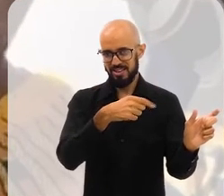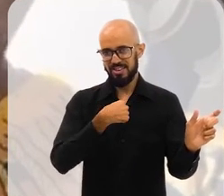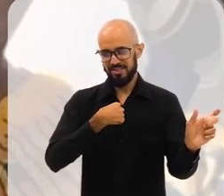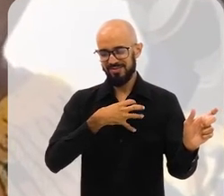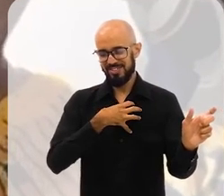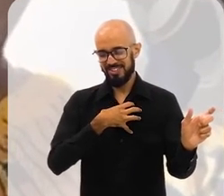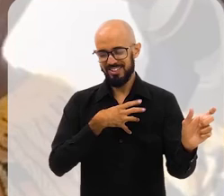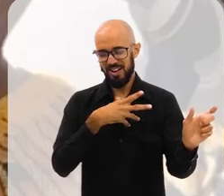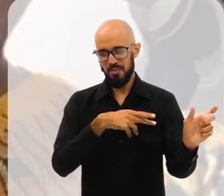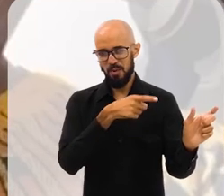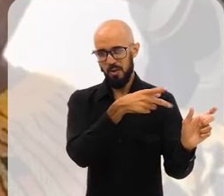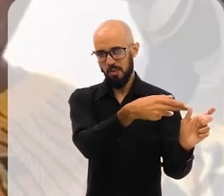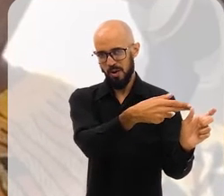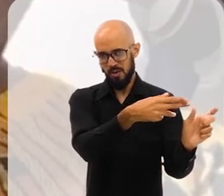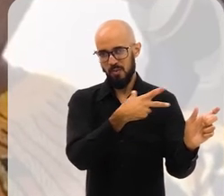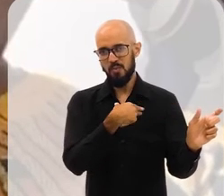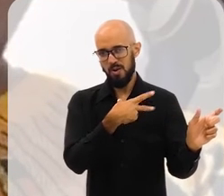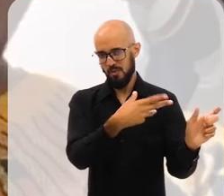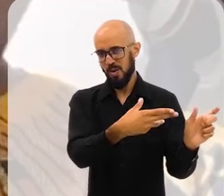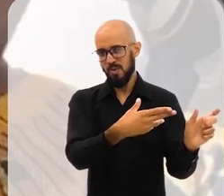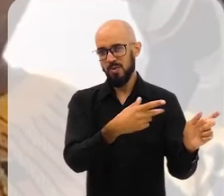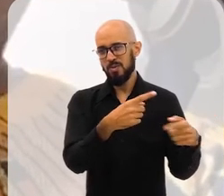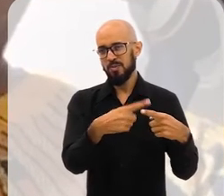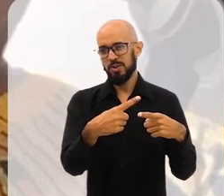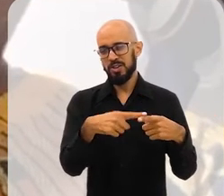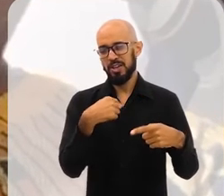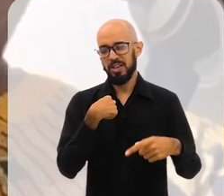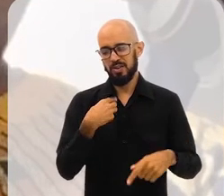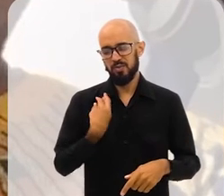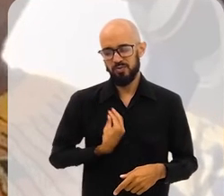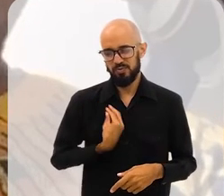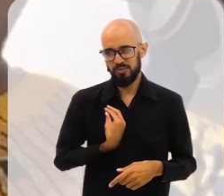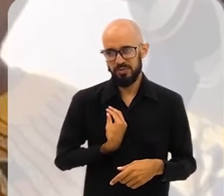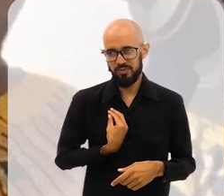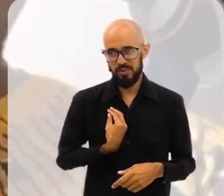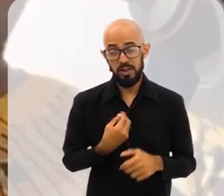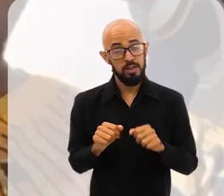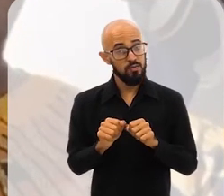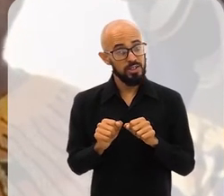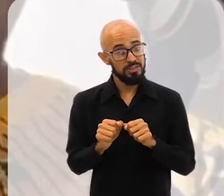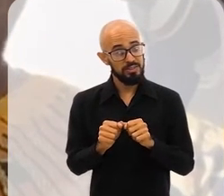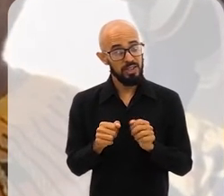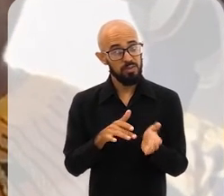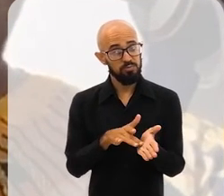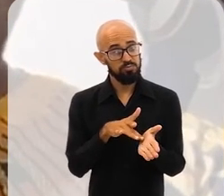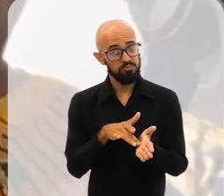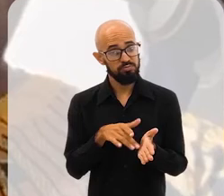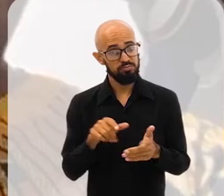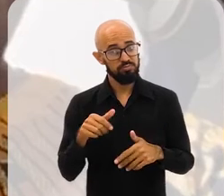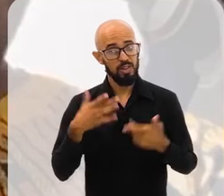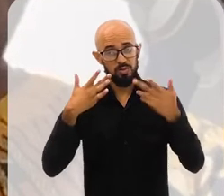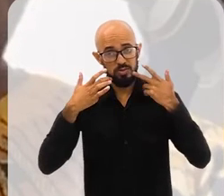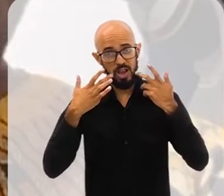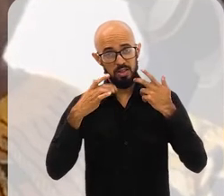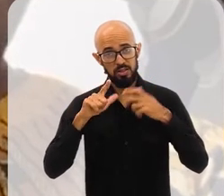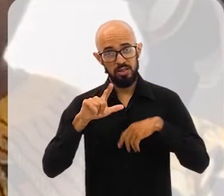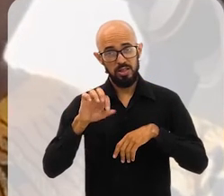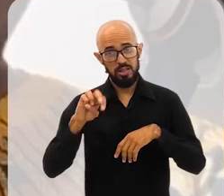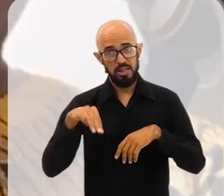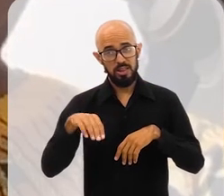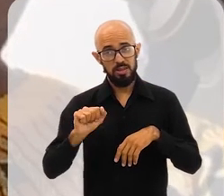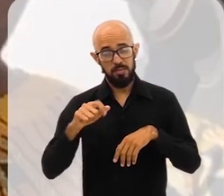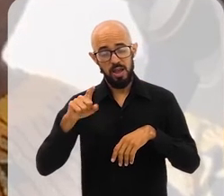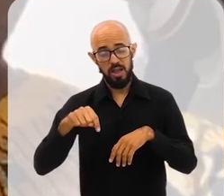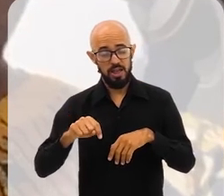Leandro também a gente fazer o Lima é muito especial fazer espetáculos